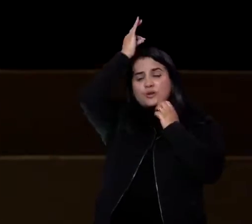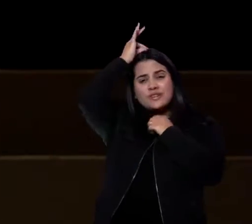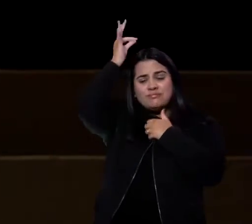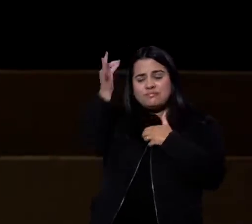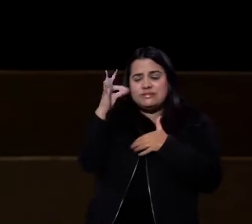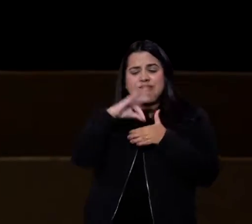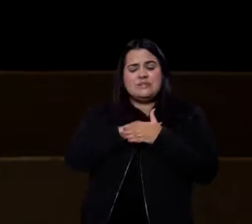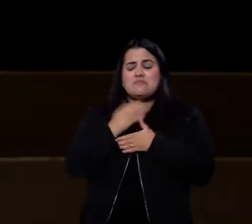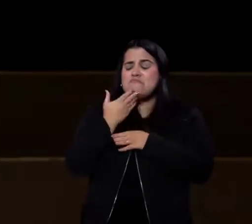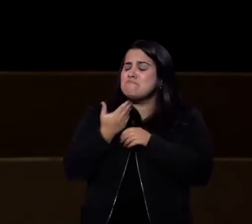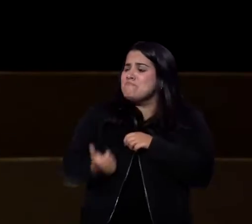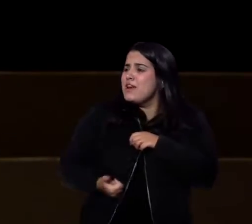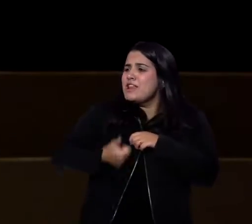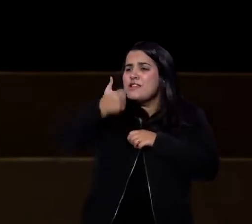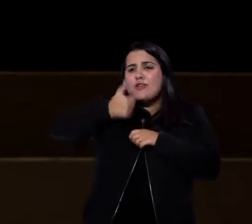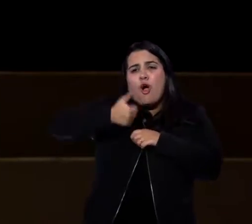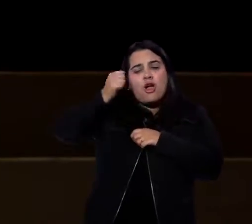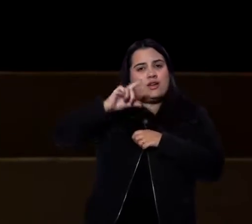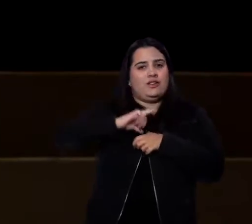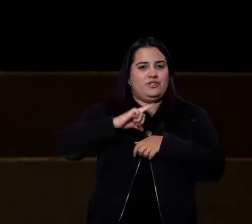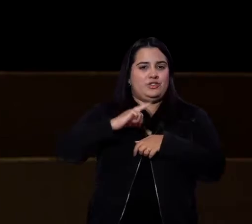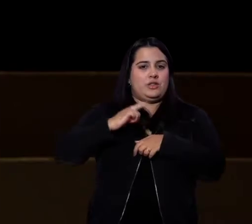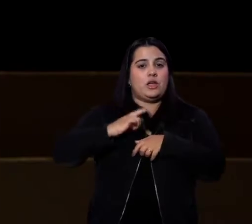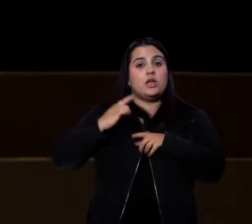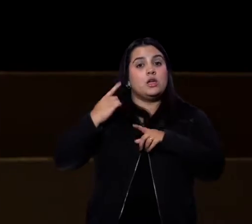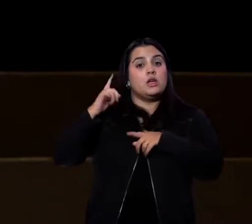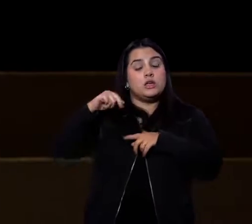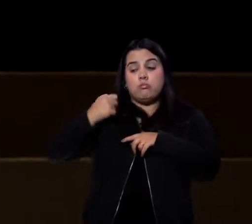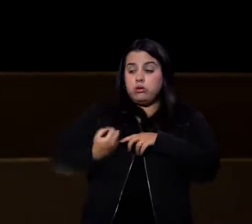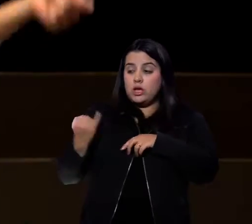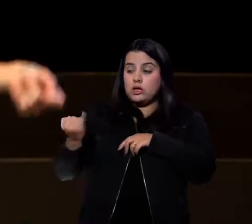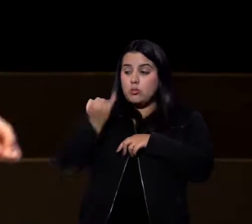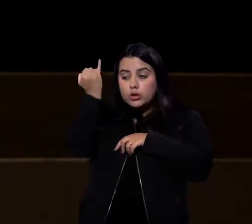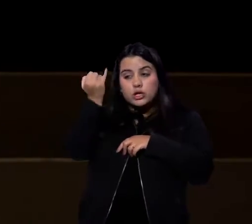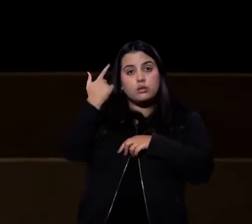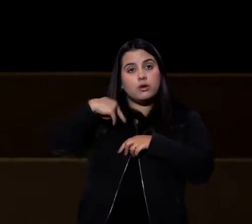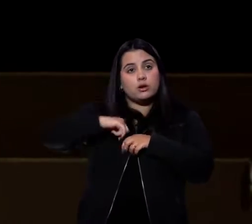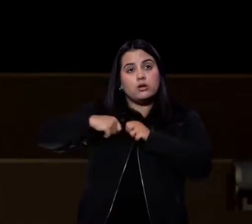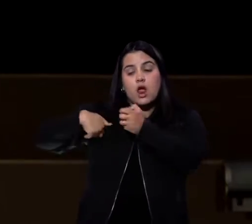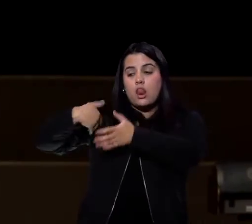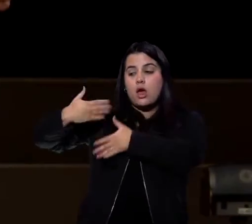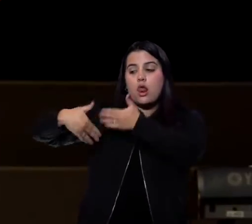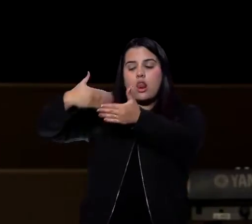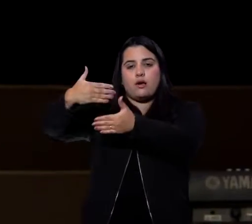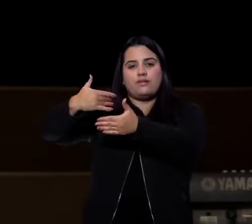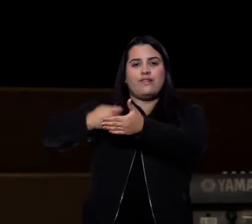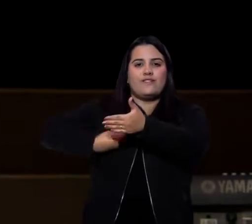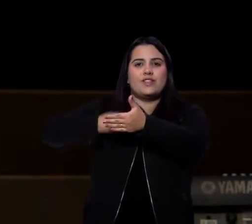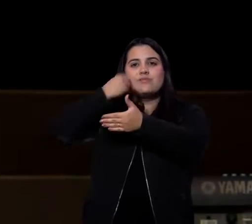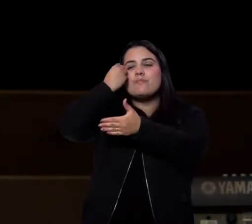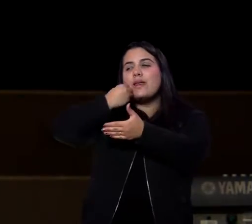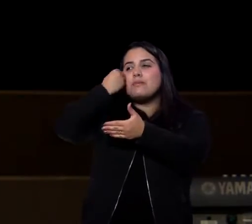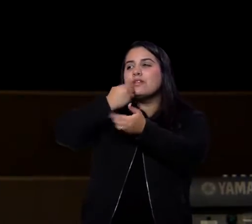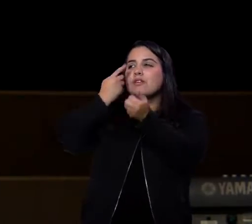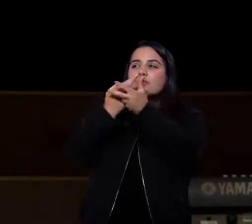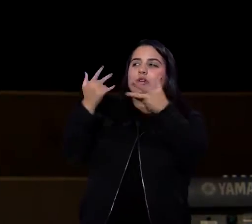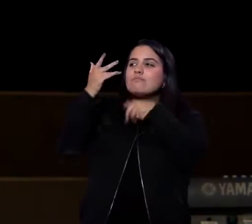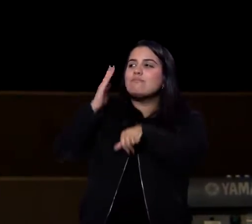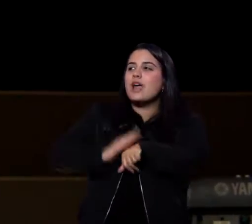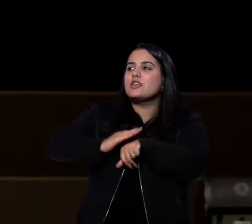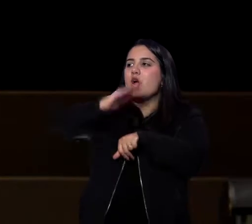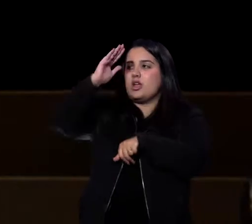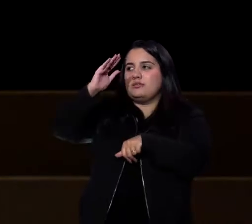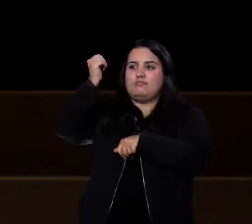é essencial para que a gente possa continuar vivendo coisas na presença de Deus. Ele é essencial para que a gente possa viver